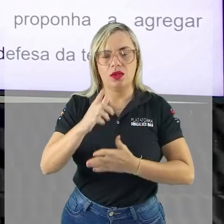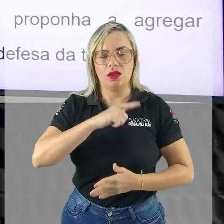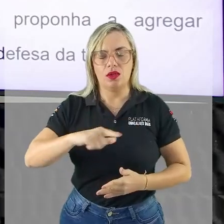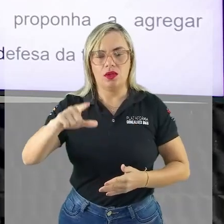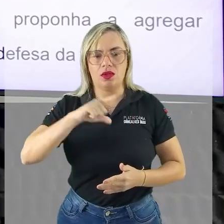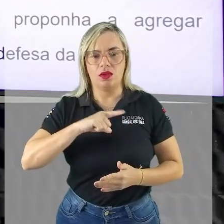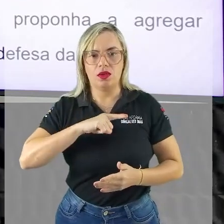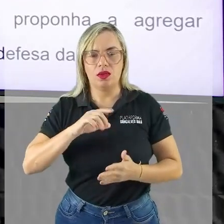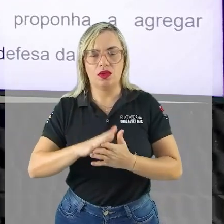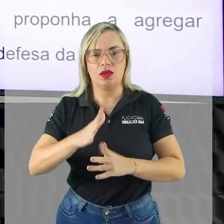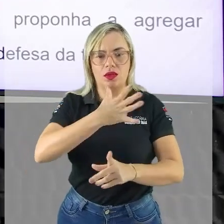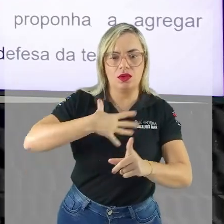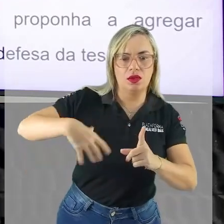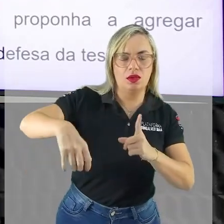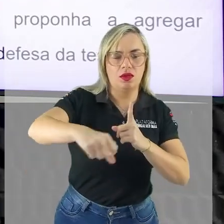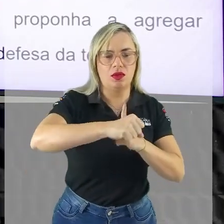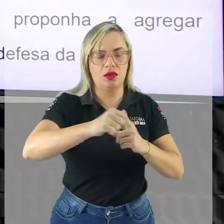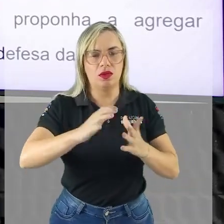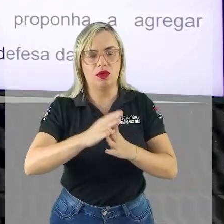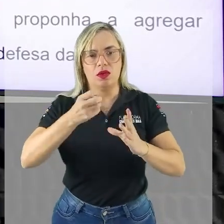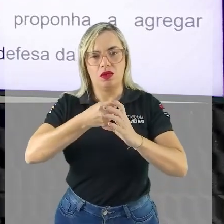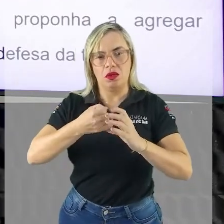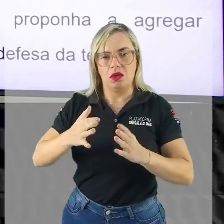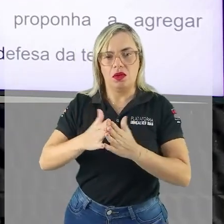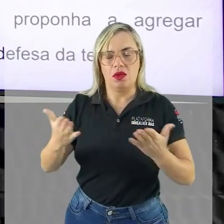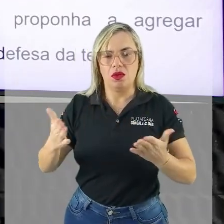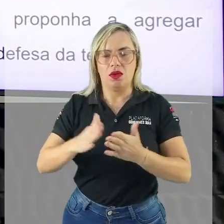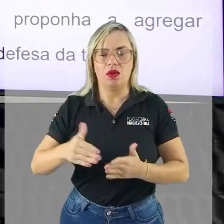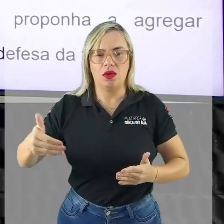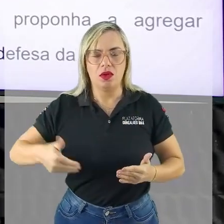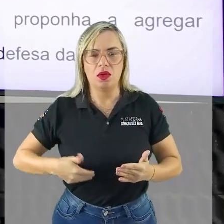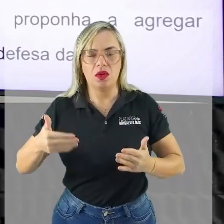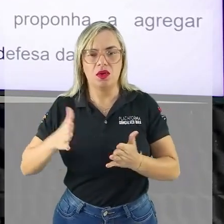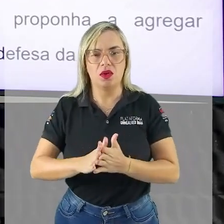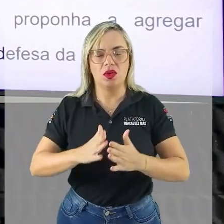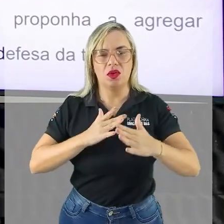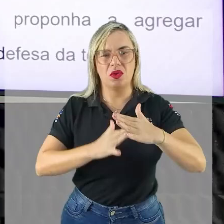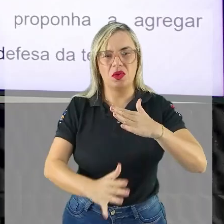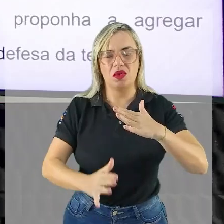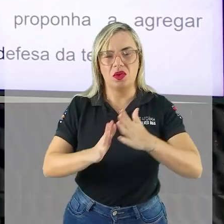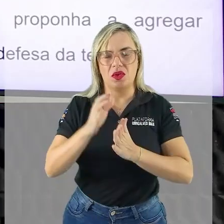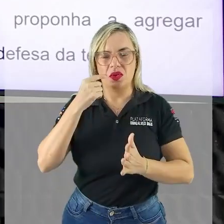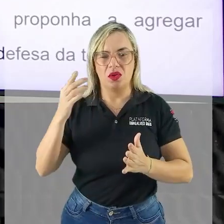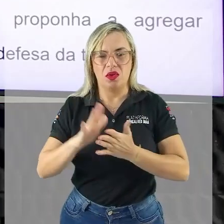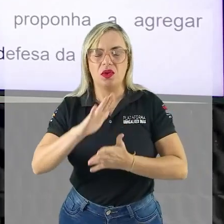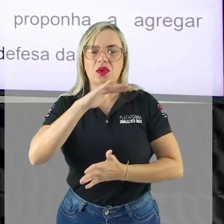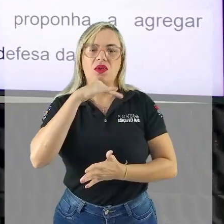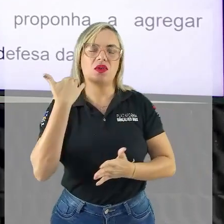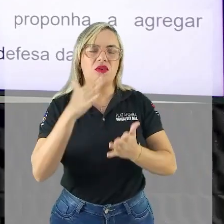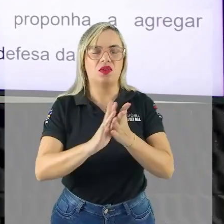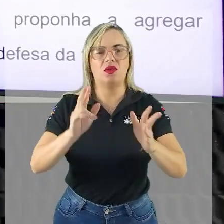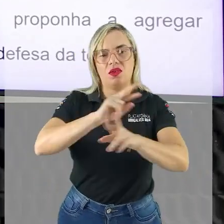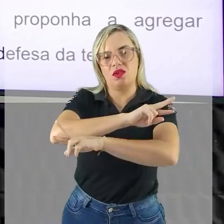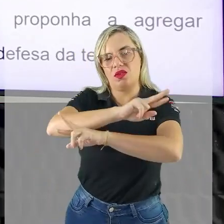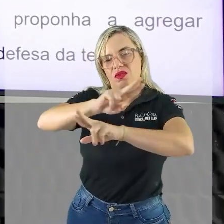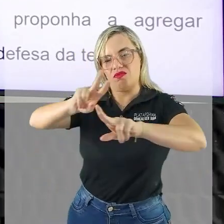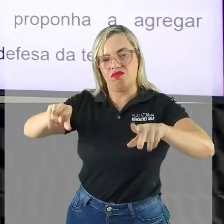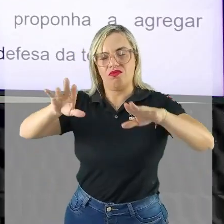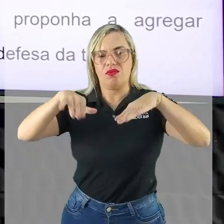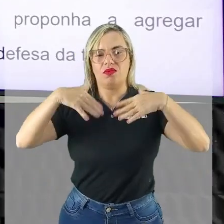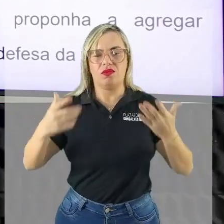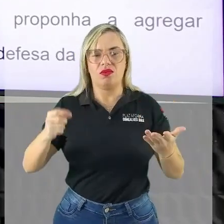elas dentro da sociedade. Aspectos de fome, de migração, de morte, entre outros,